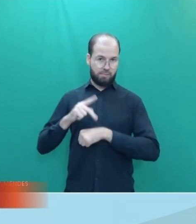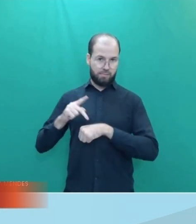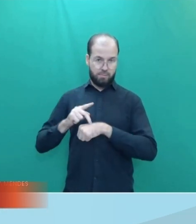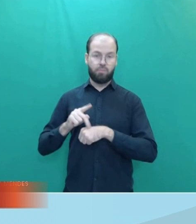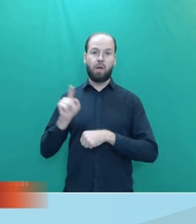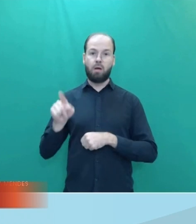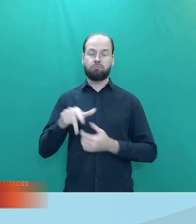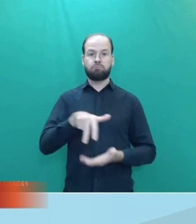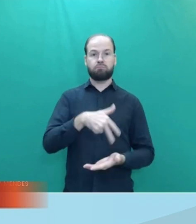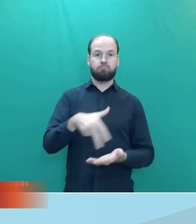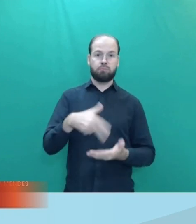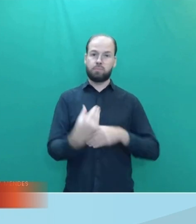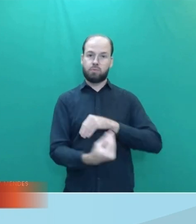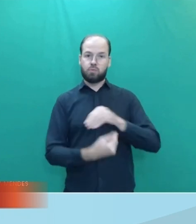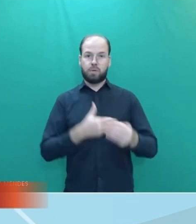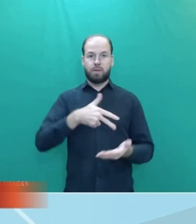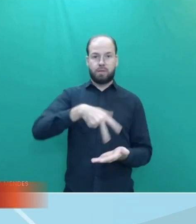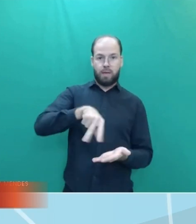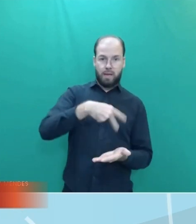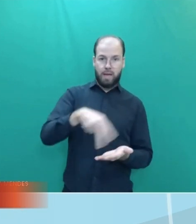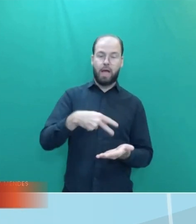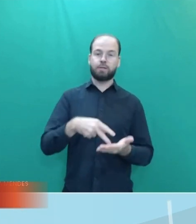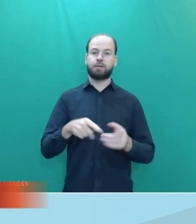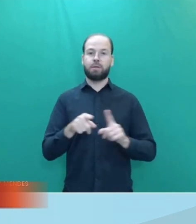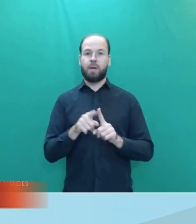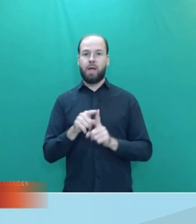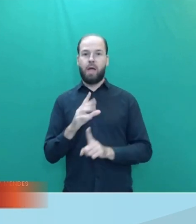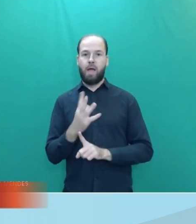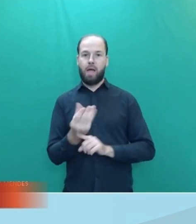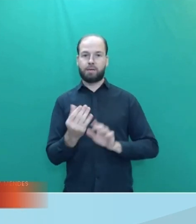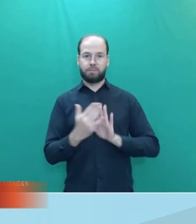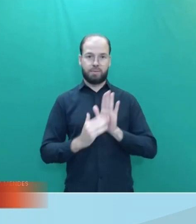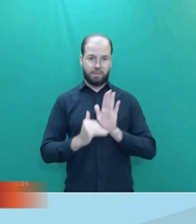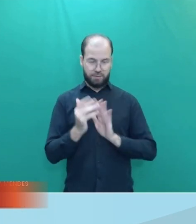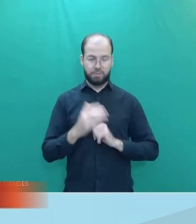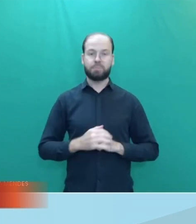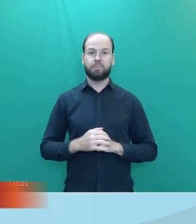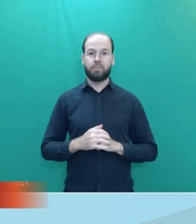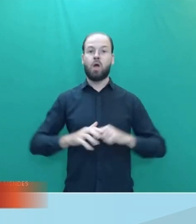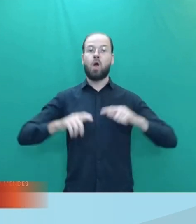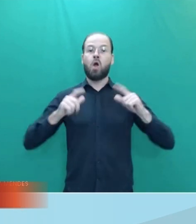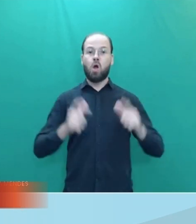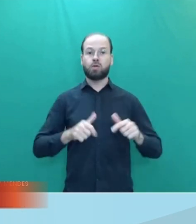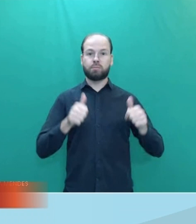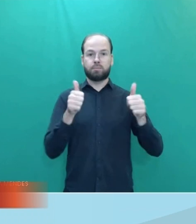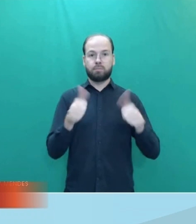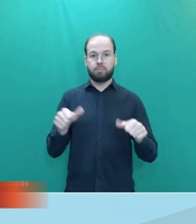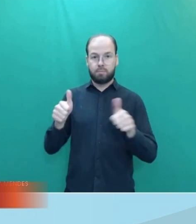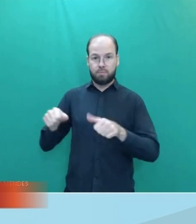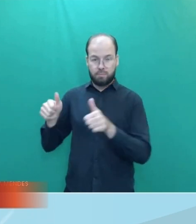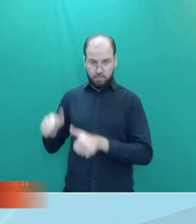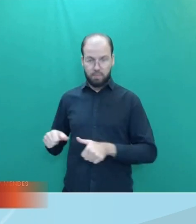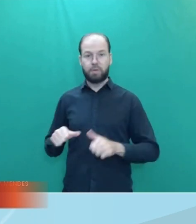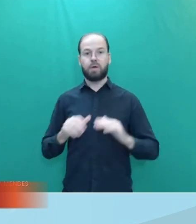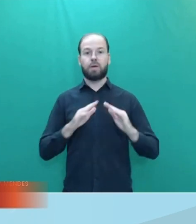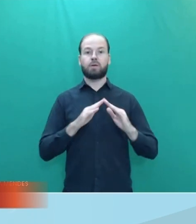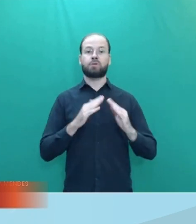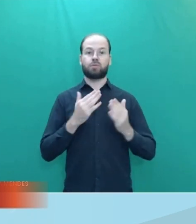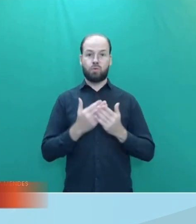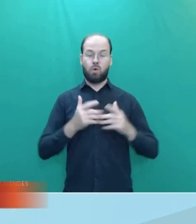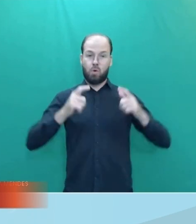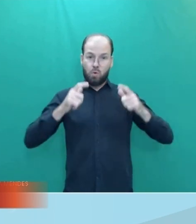dança, performance e artes plásticas. A galeria fica na Escola do Futuro, na verdade, o teatro